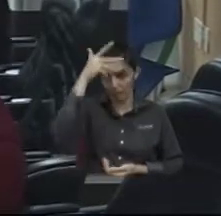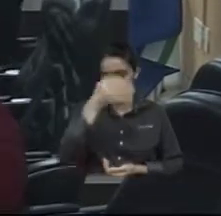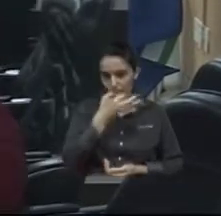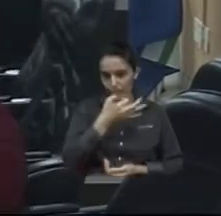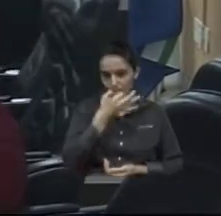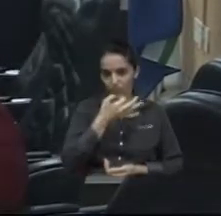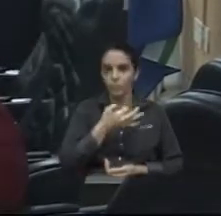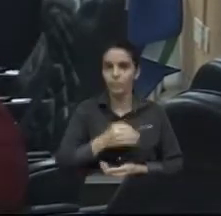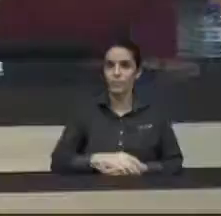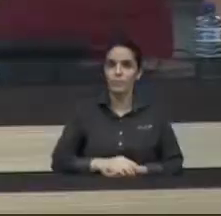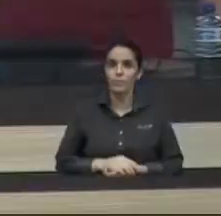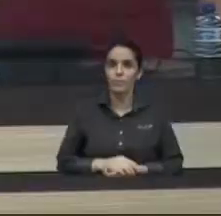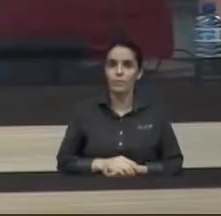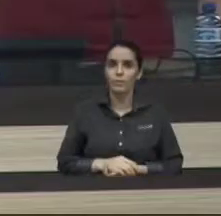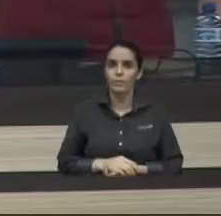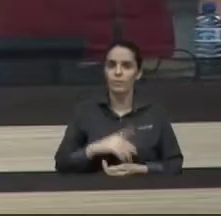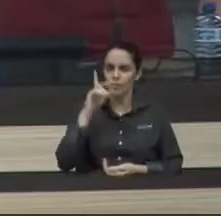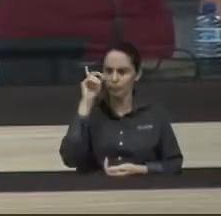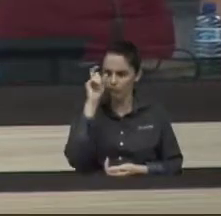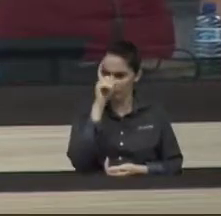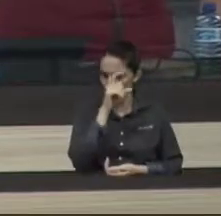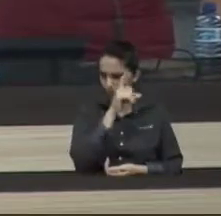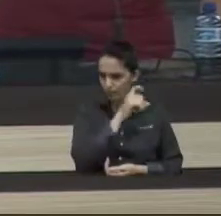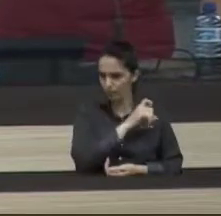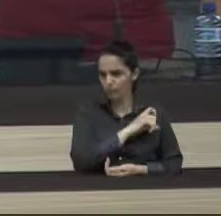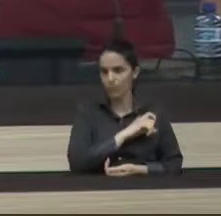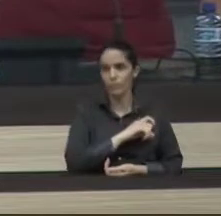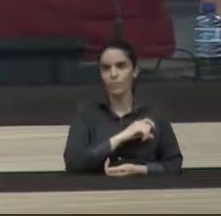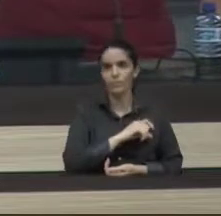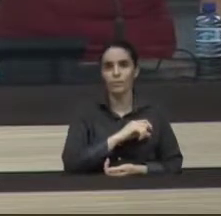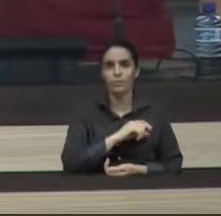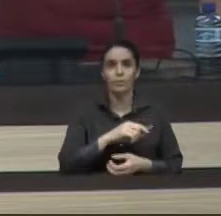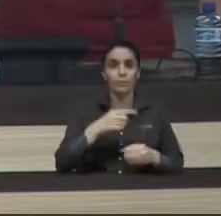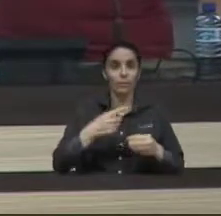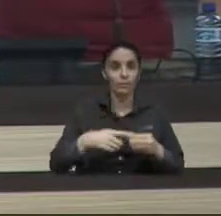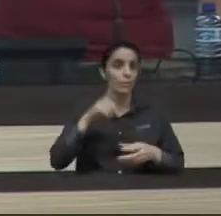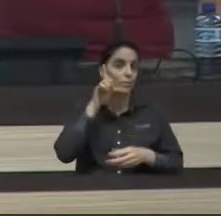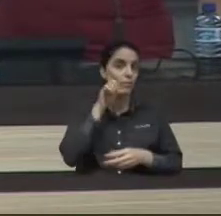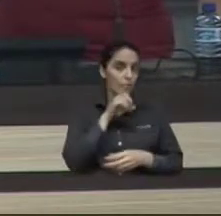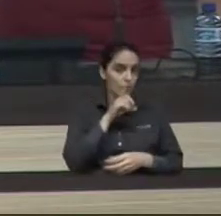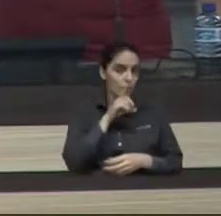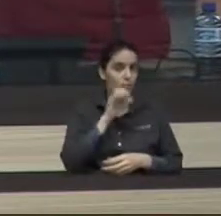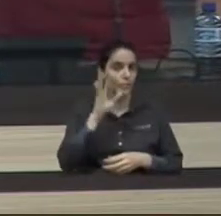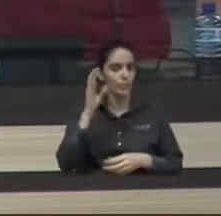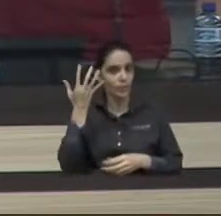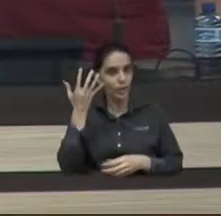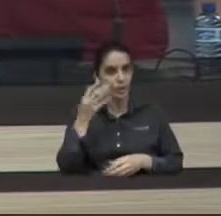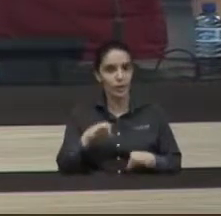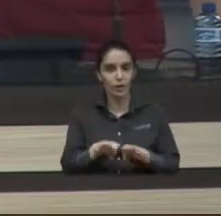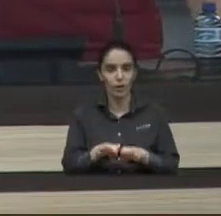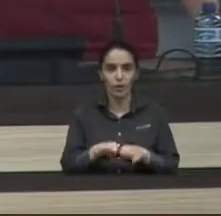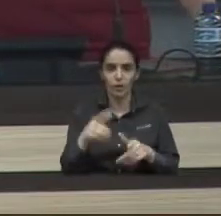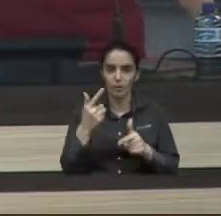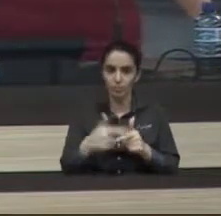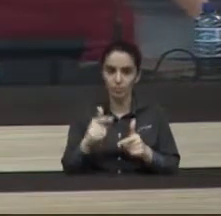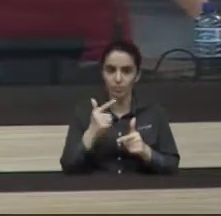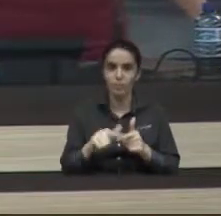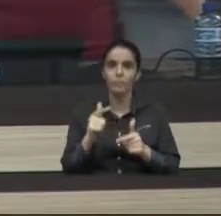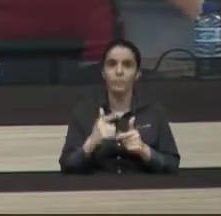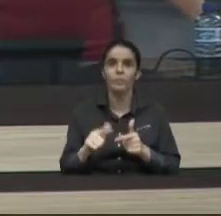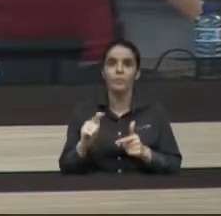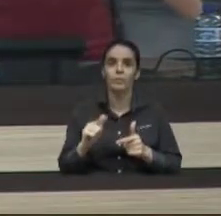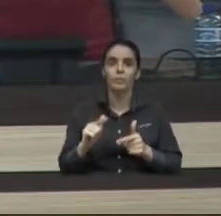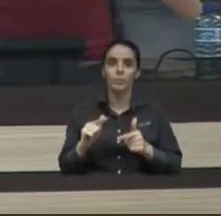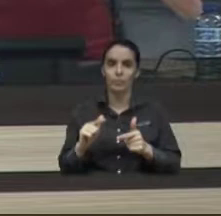situação extremamente difícil. A Americana passou por isso. Teve um grande problema com a parte